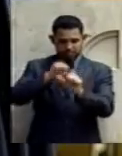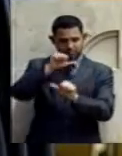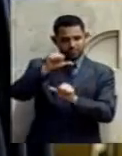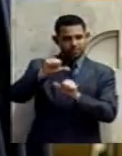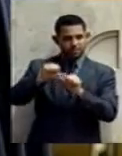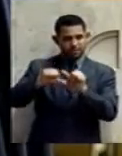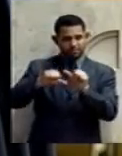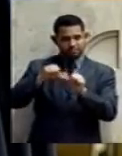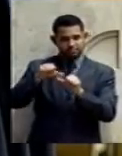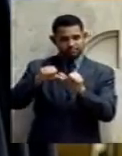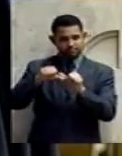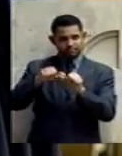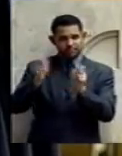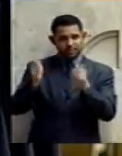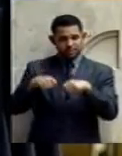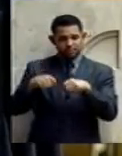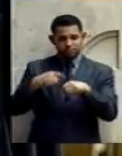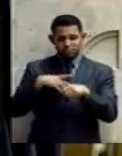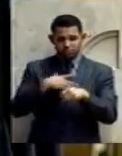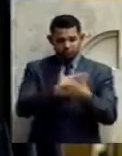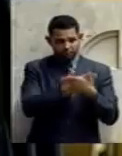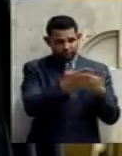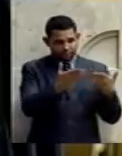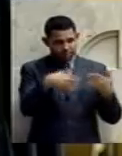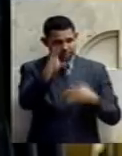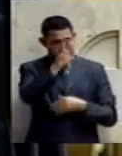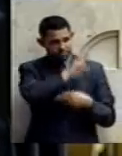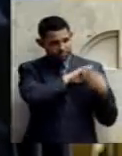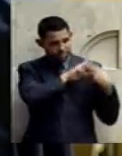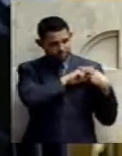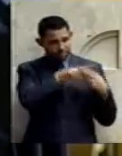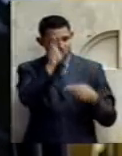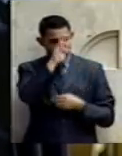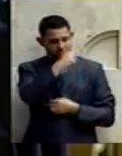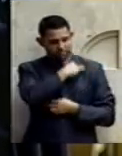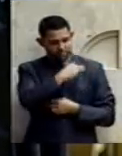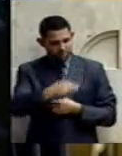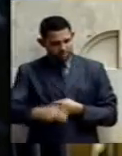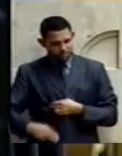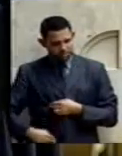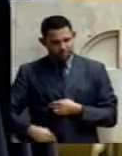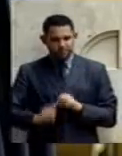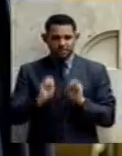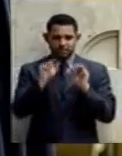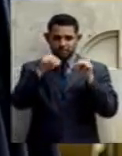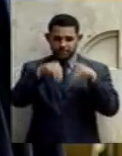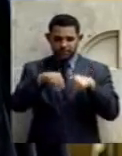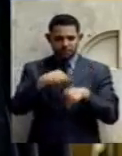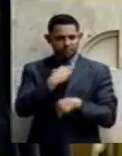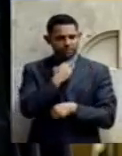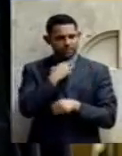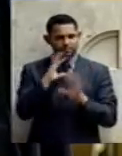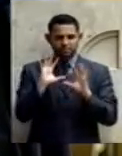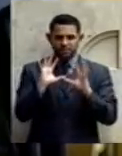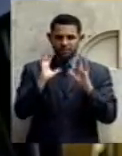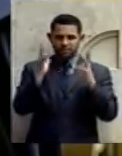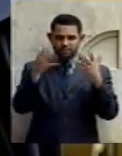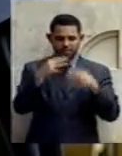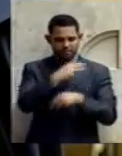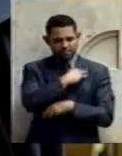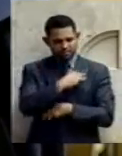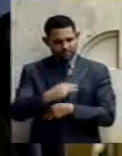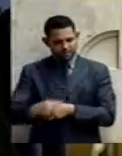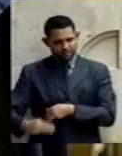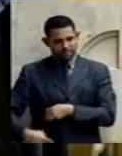está, pois, em vossas mãos, senhores ministros. Por fim, não poderia deixar de homenagear o